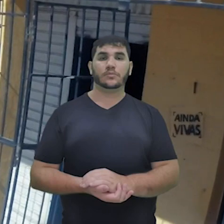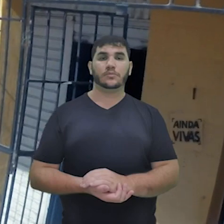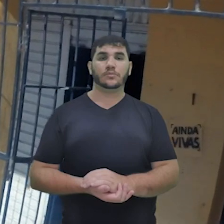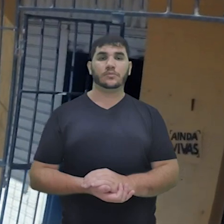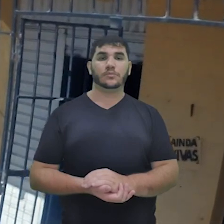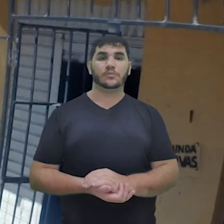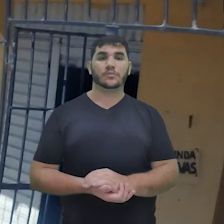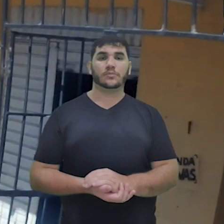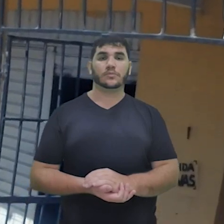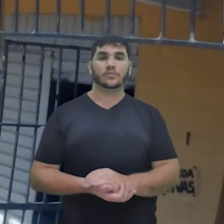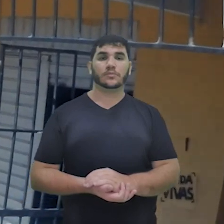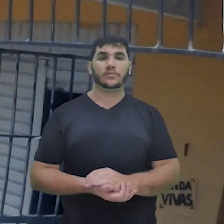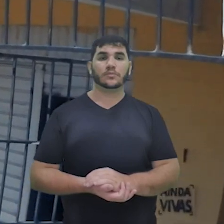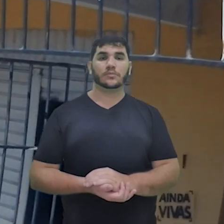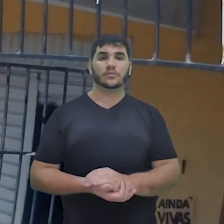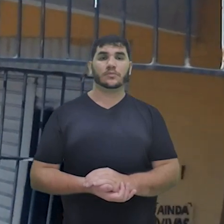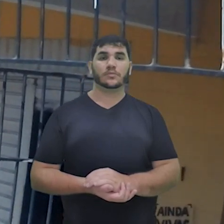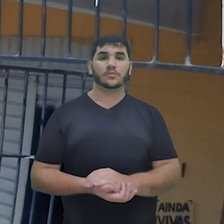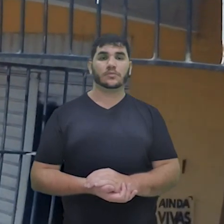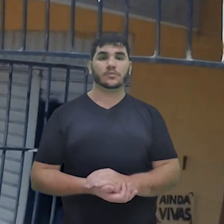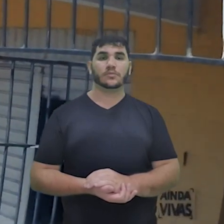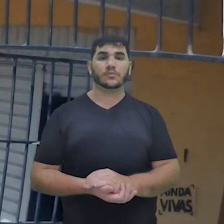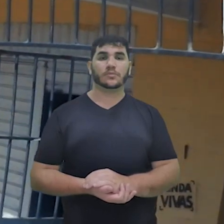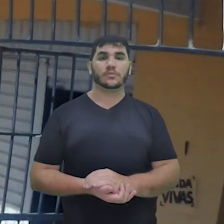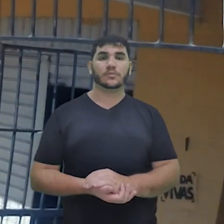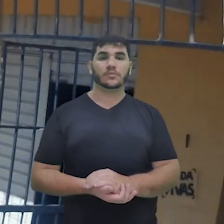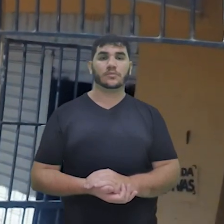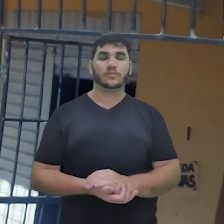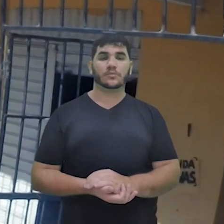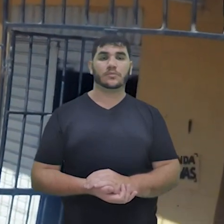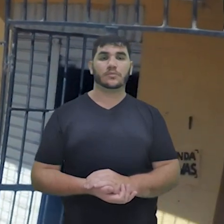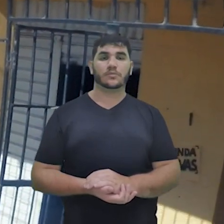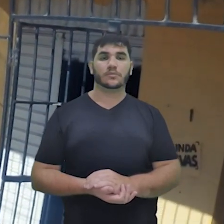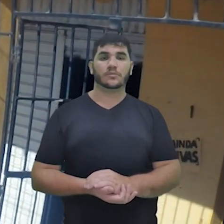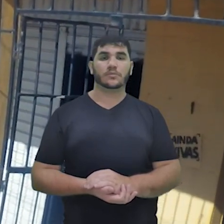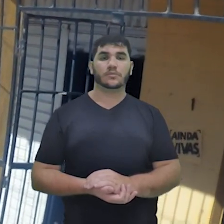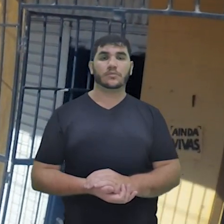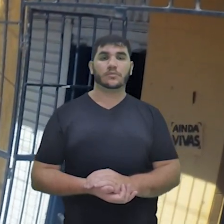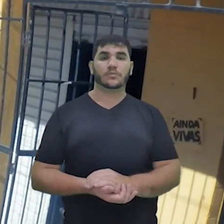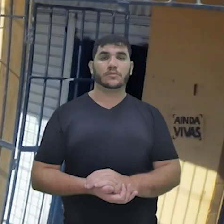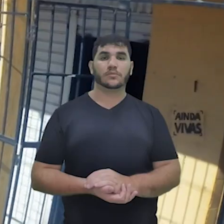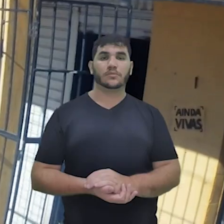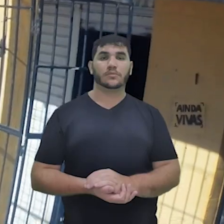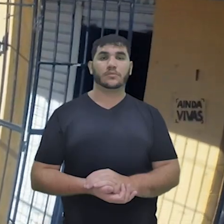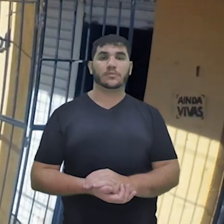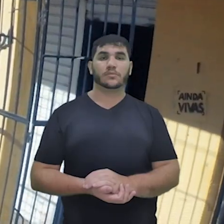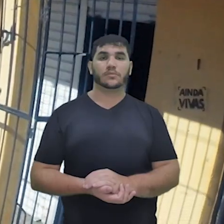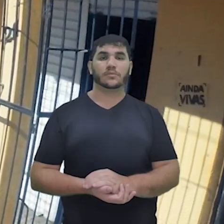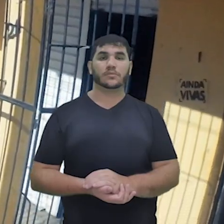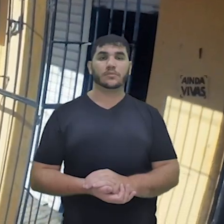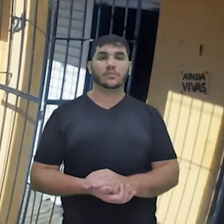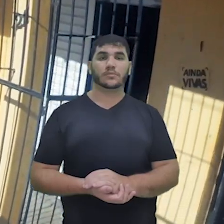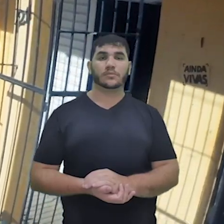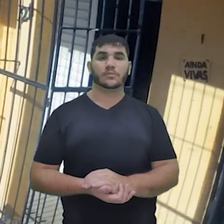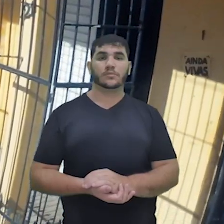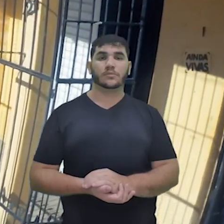desgastado, um losango amarelo com desenho em preto de 2 máscaras, uma que sorri e outra que chora, símbolo do teatro. Em preto, Nós de